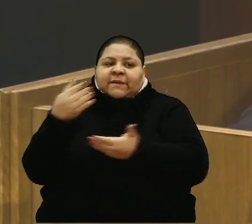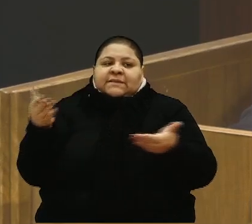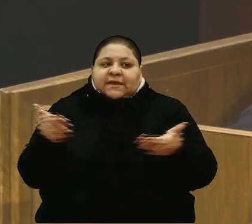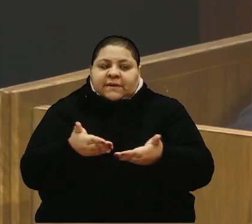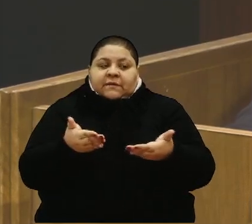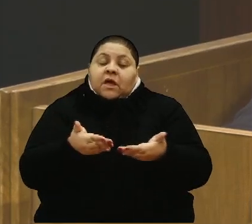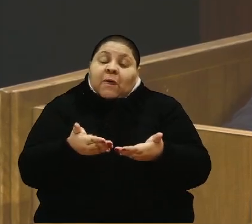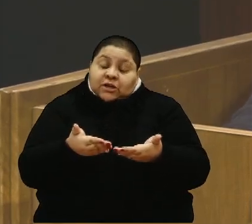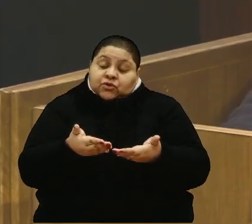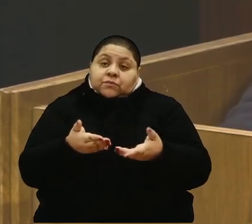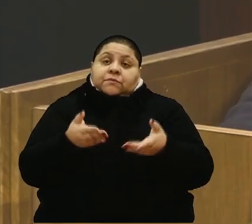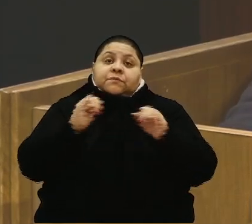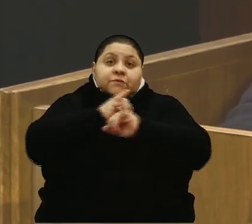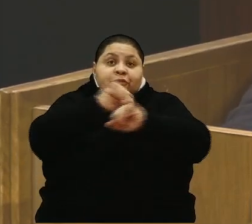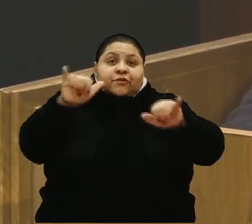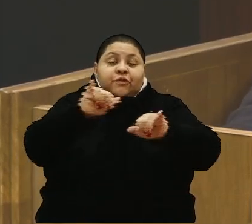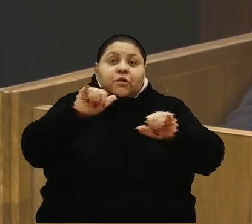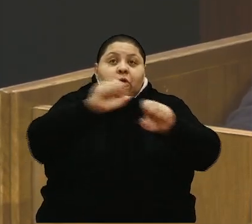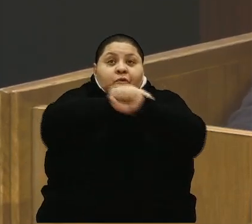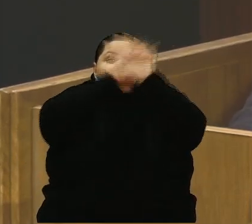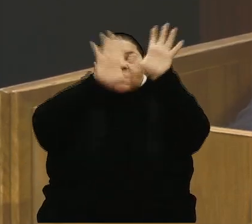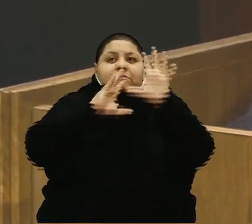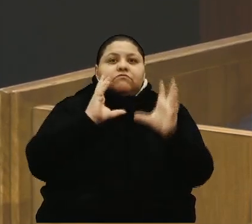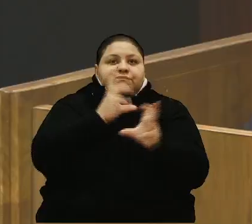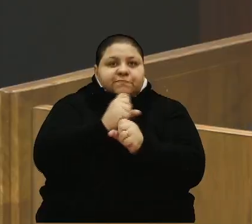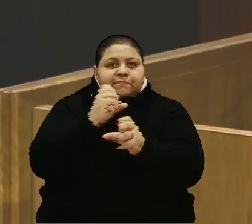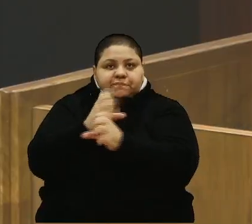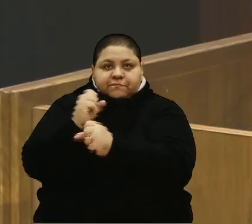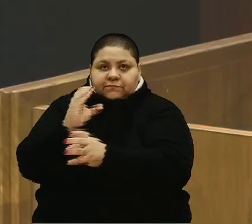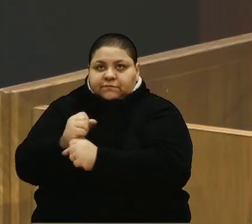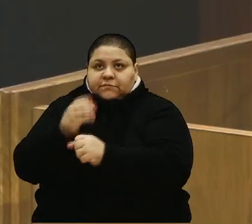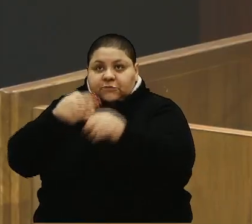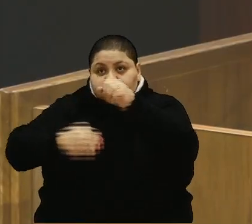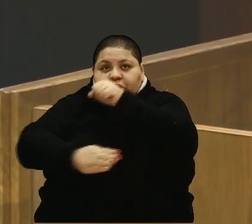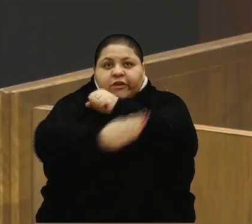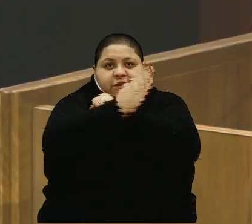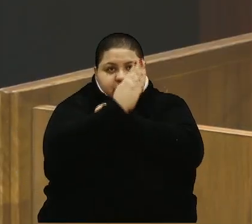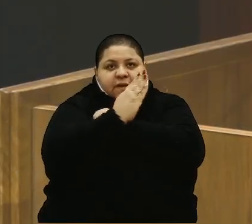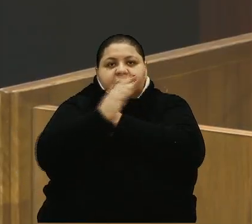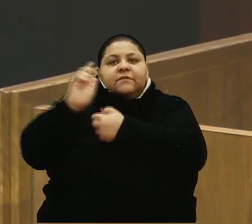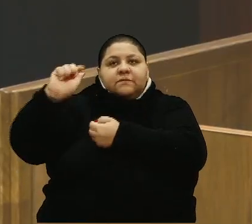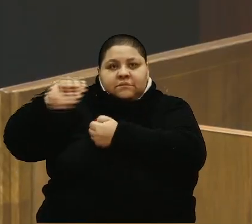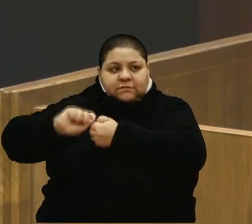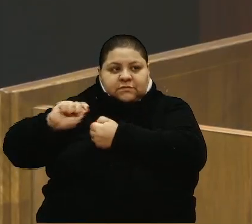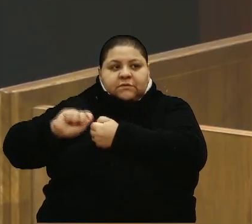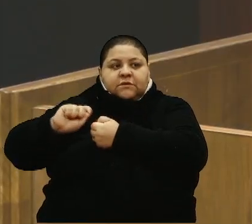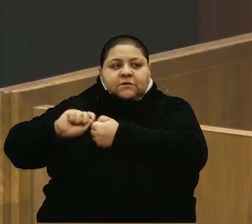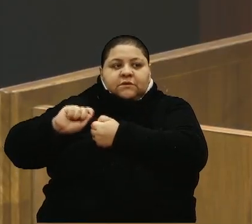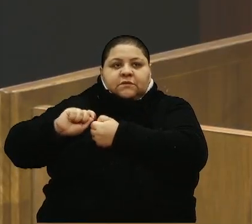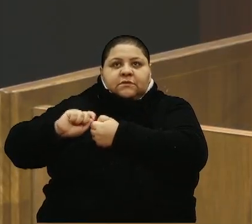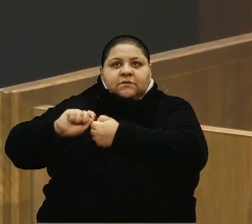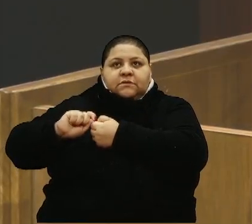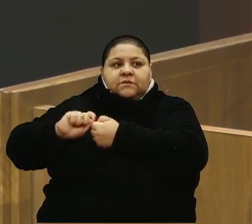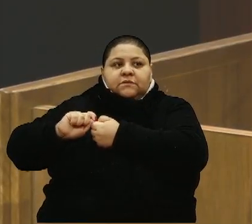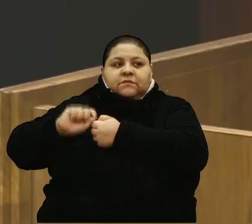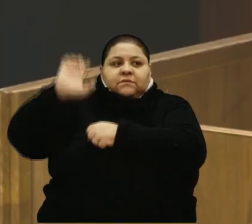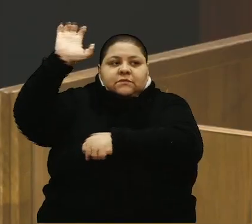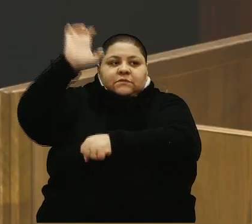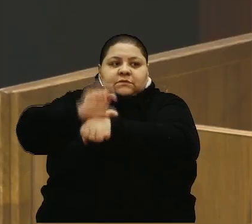aqui publicamente uma prestação de contas da viagem que fizemos ao estado de